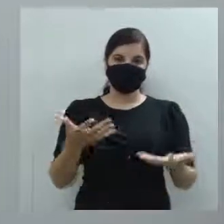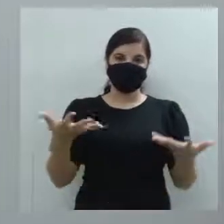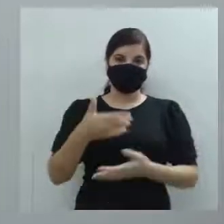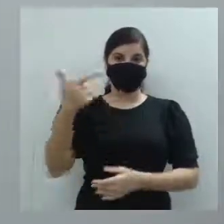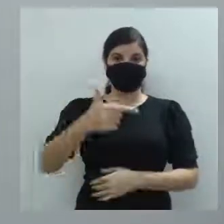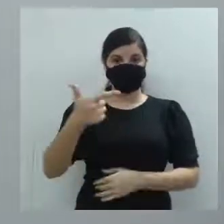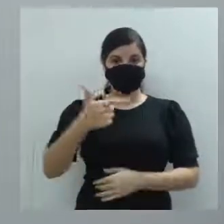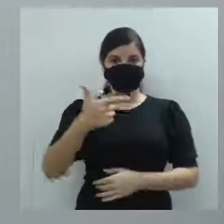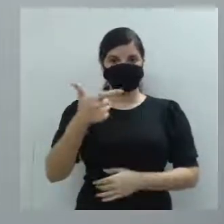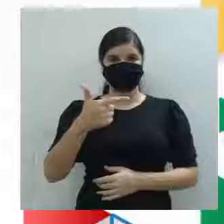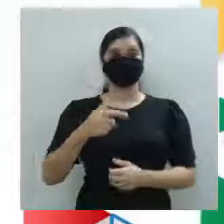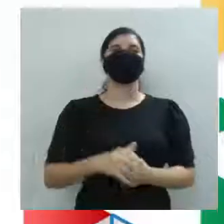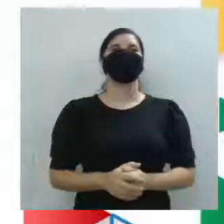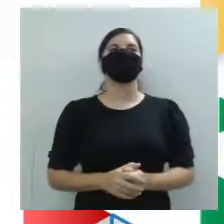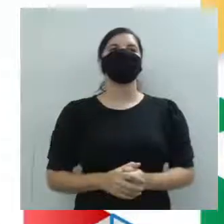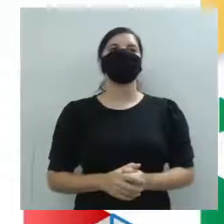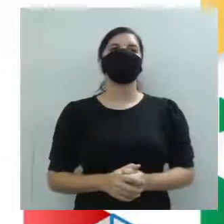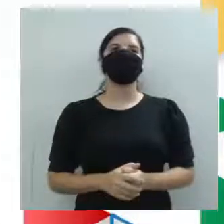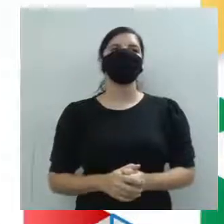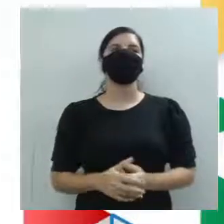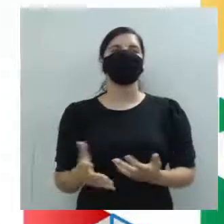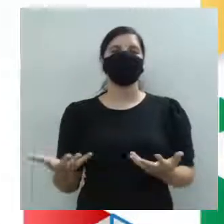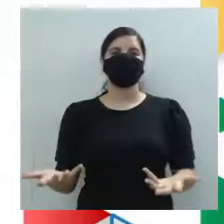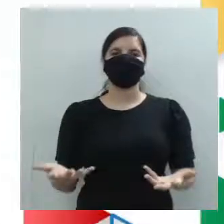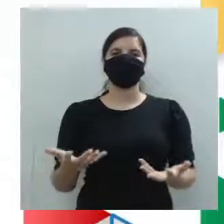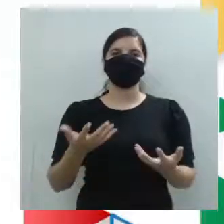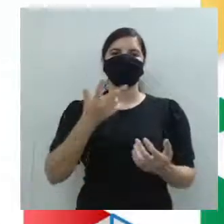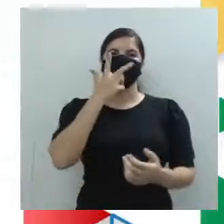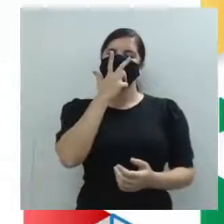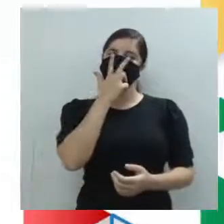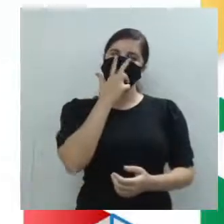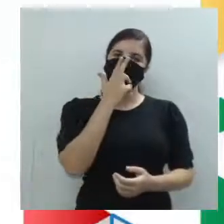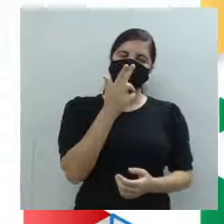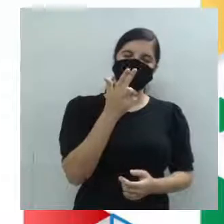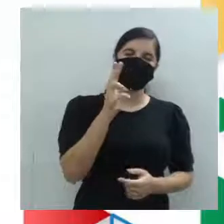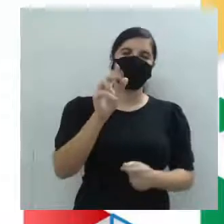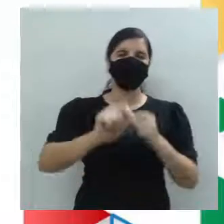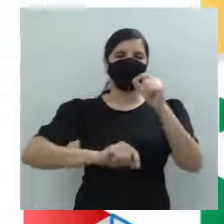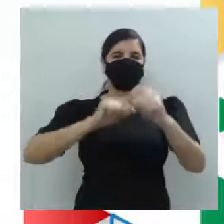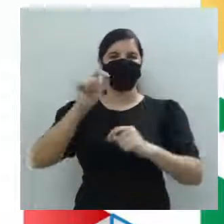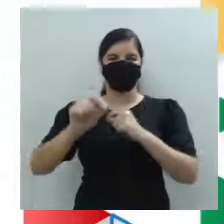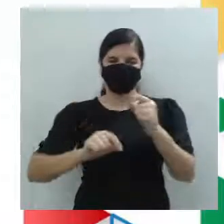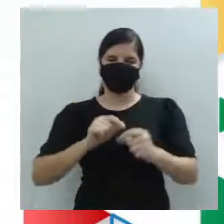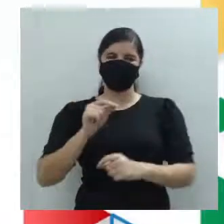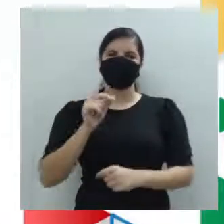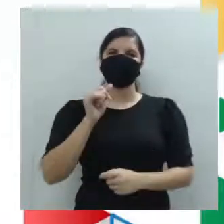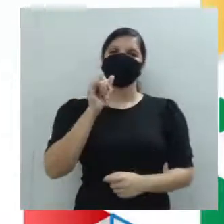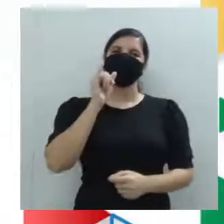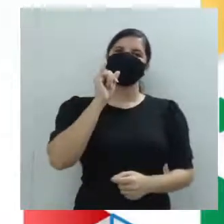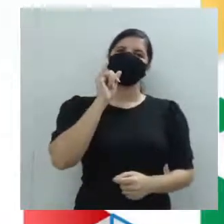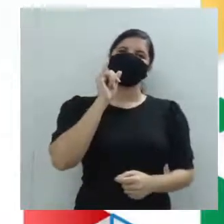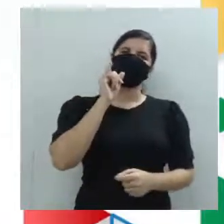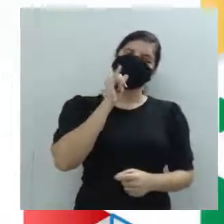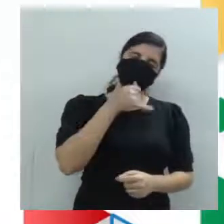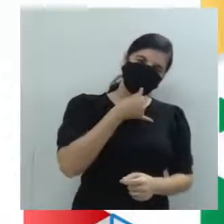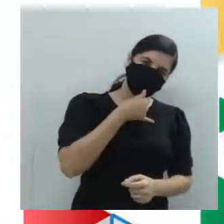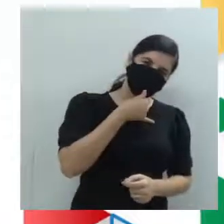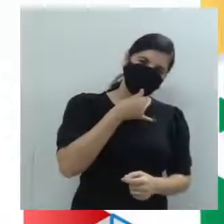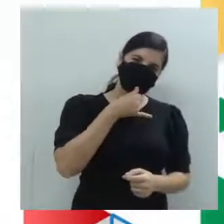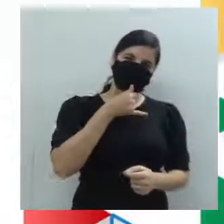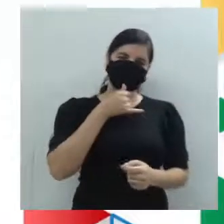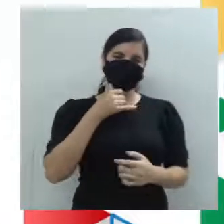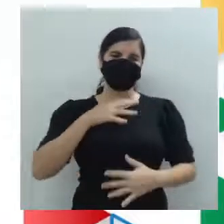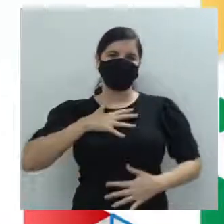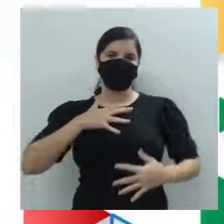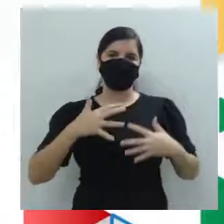segunda fotografia, nessa segunda foto aqui, nesse desenho, aliás, nós temos aqui, pela expressão do